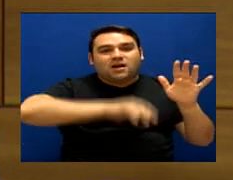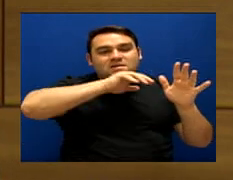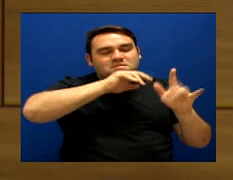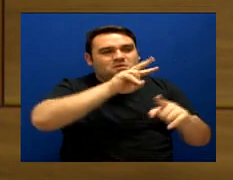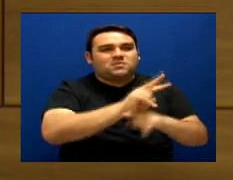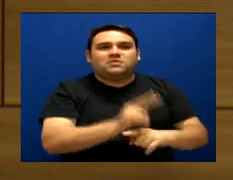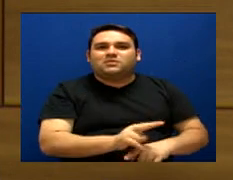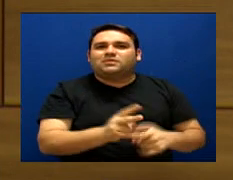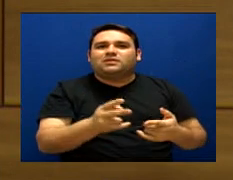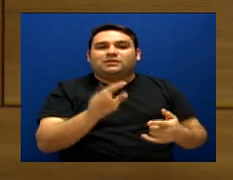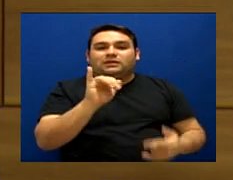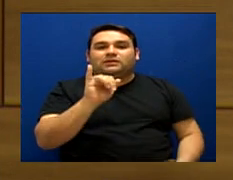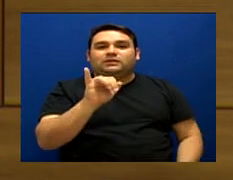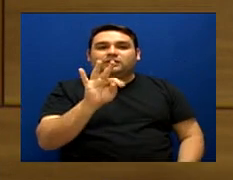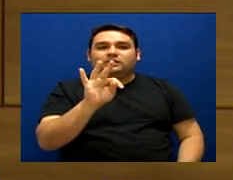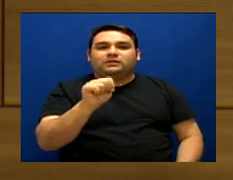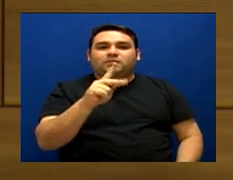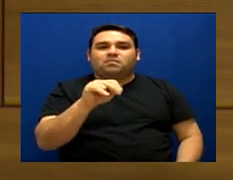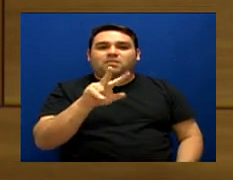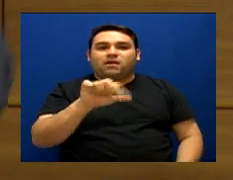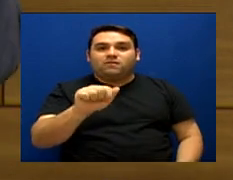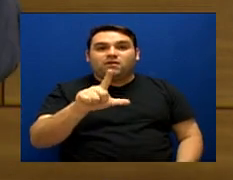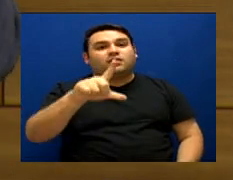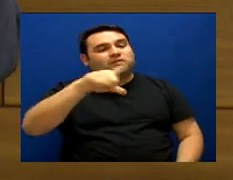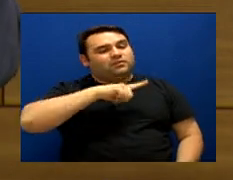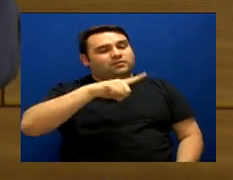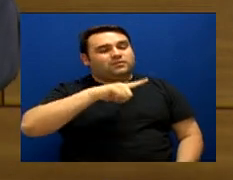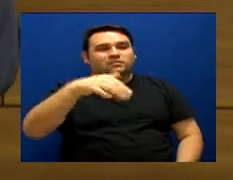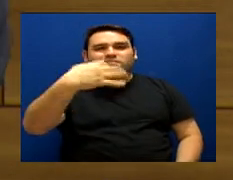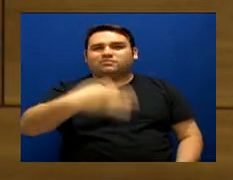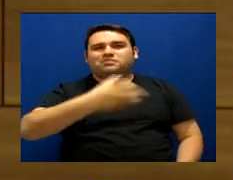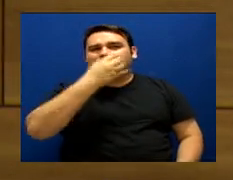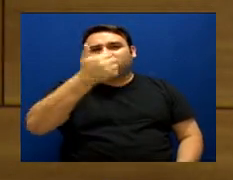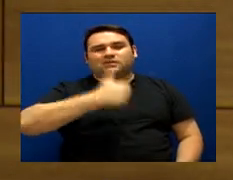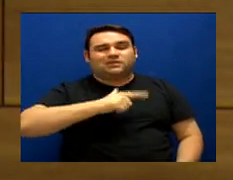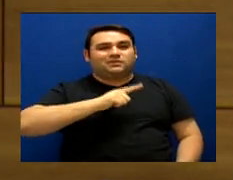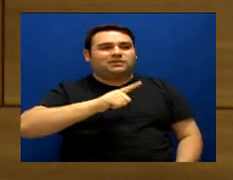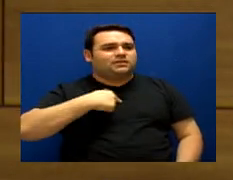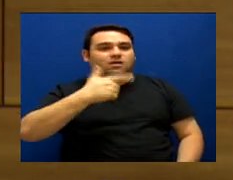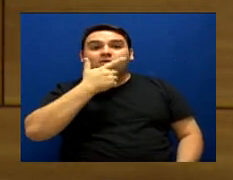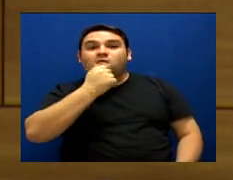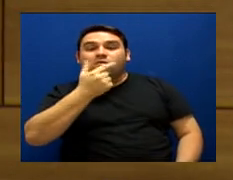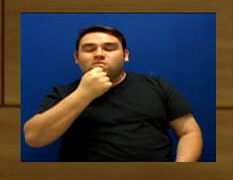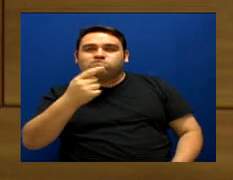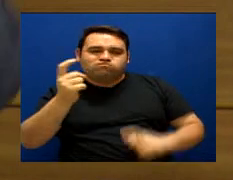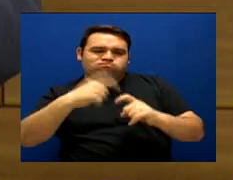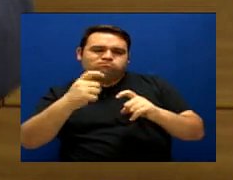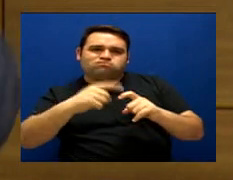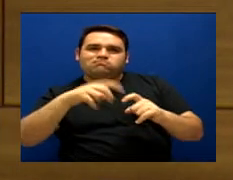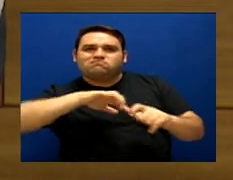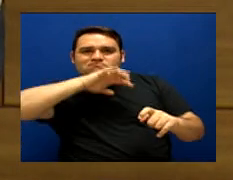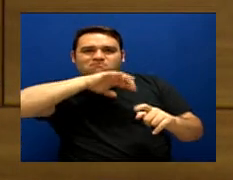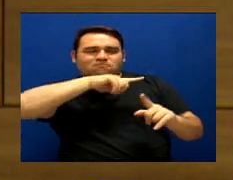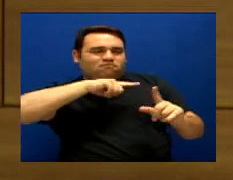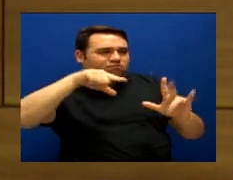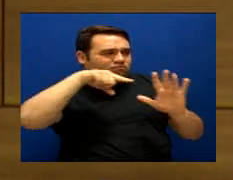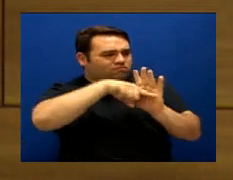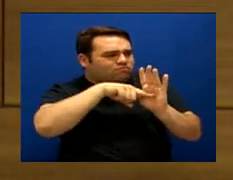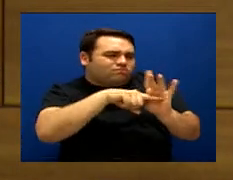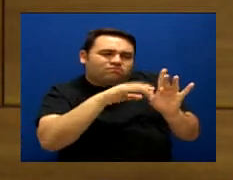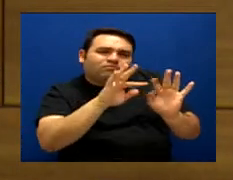veterinário. Itapeva tem, está dando certo, é simples. O olhar clínico do veterinário, talvez nem com tantos